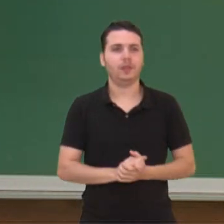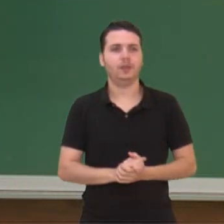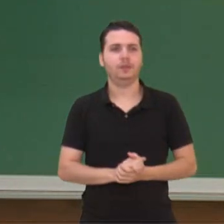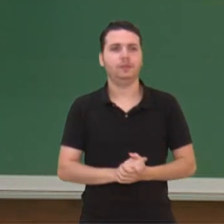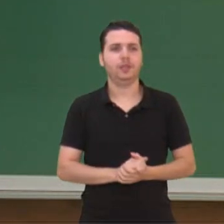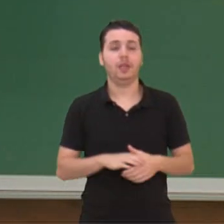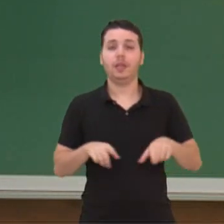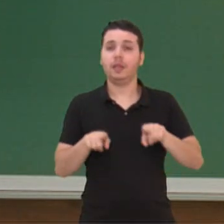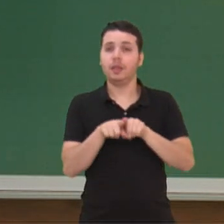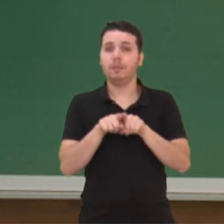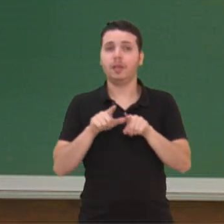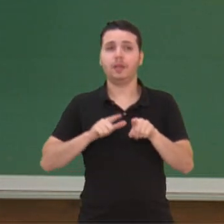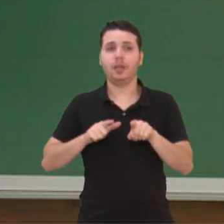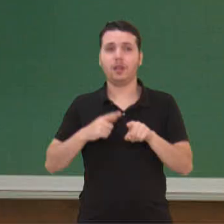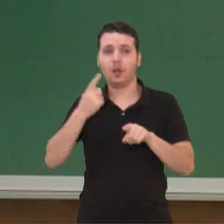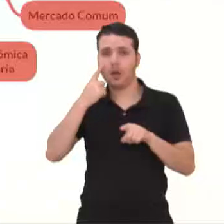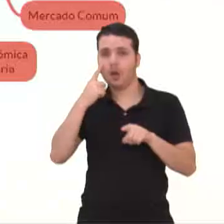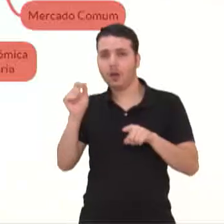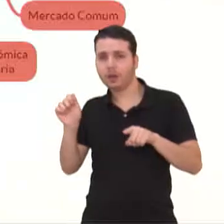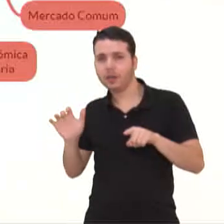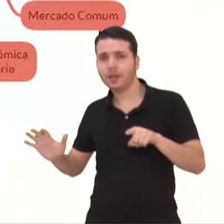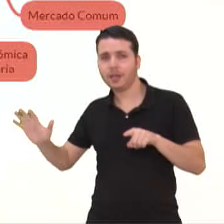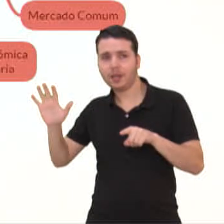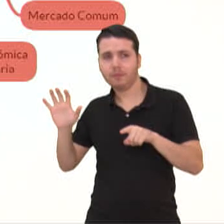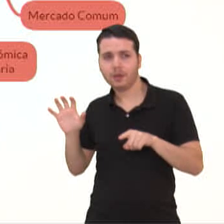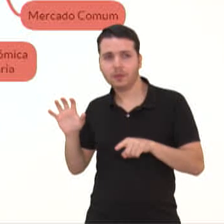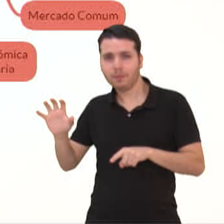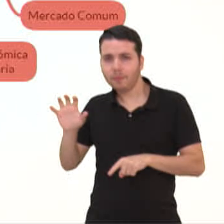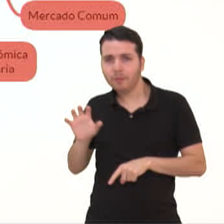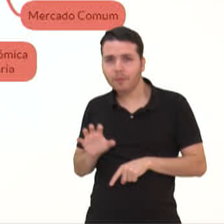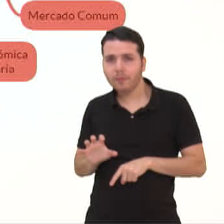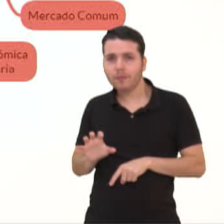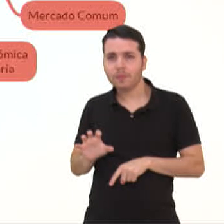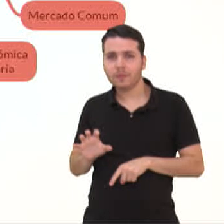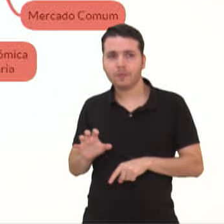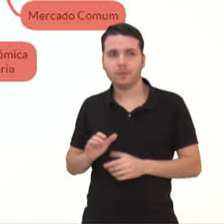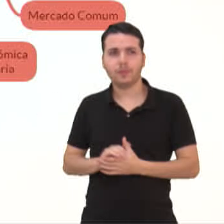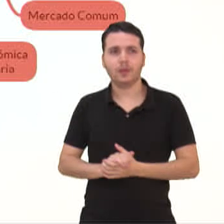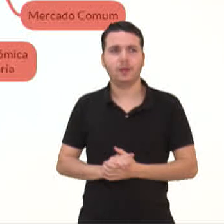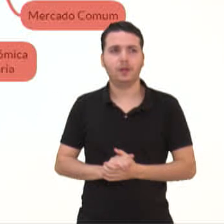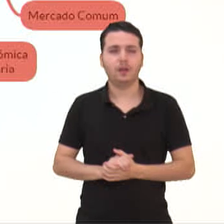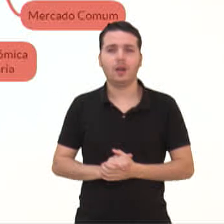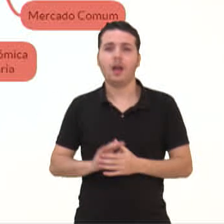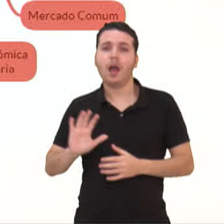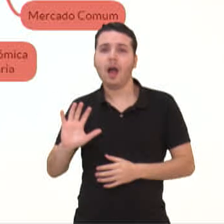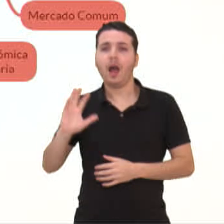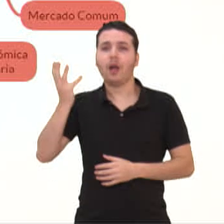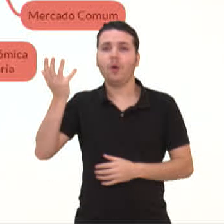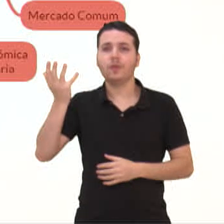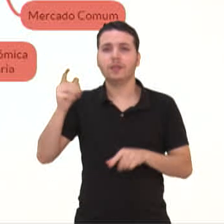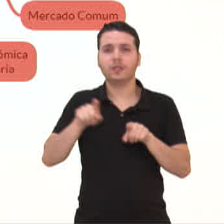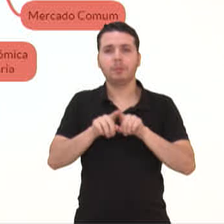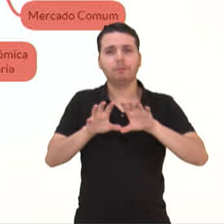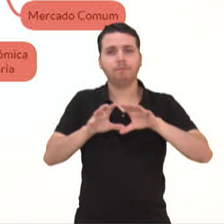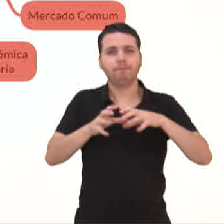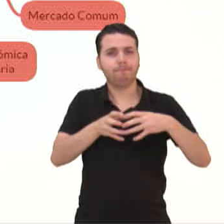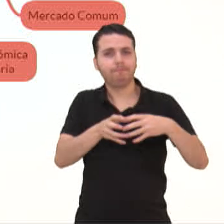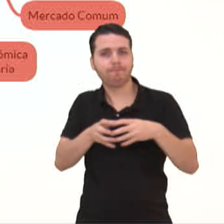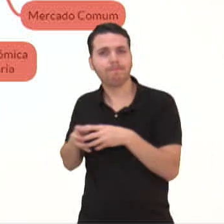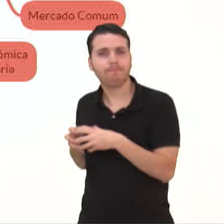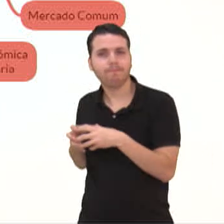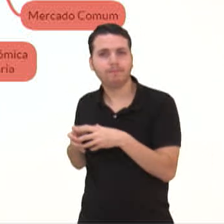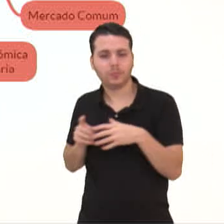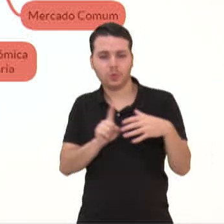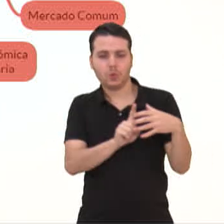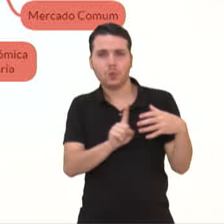as questões que fica aqui no que nós estamos vendo na imagem, que é a segregação, né? Então,